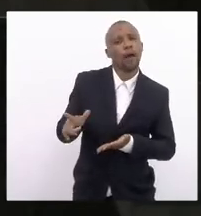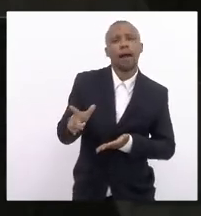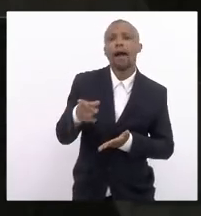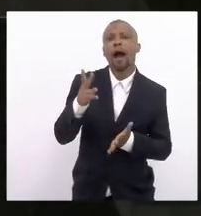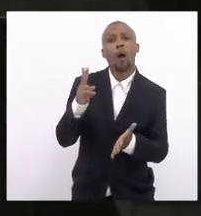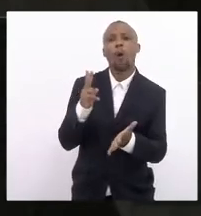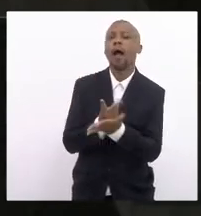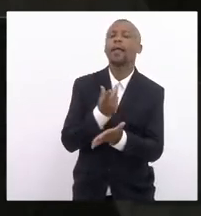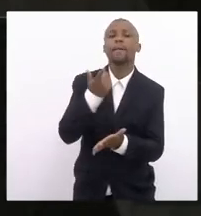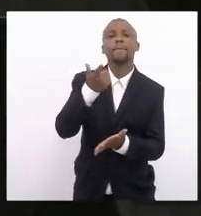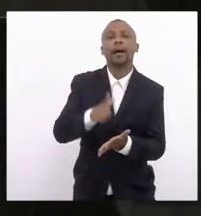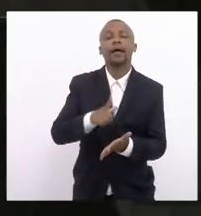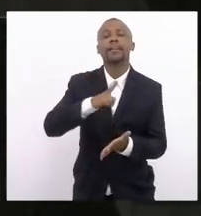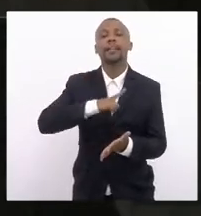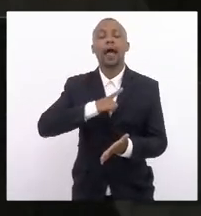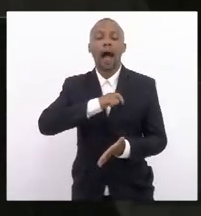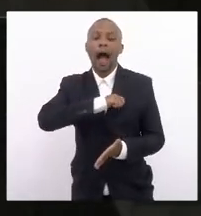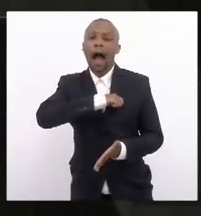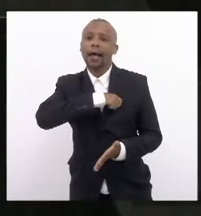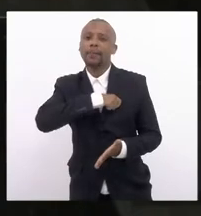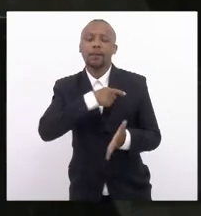a inspeção veicular.